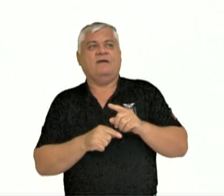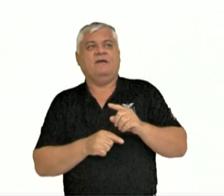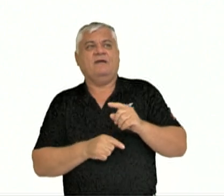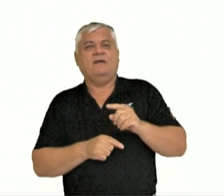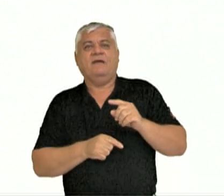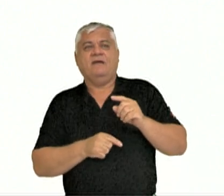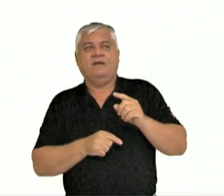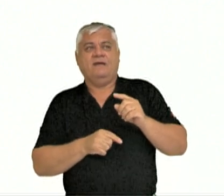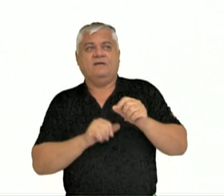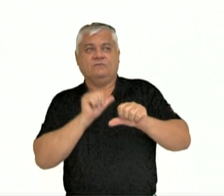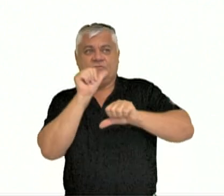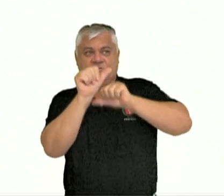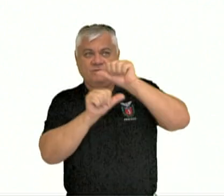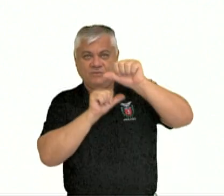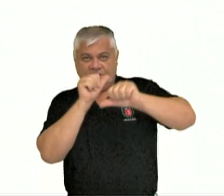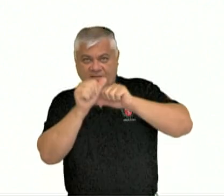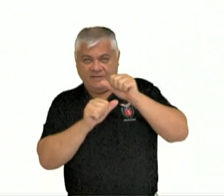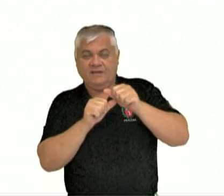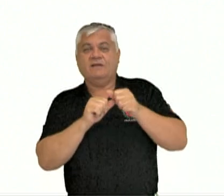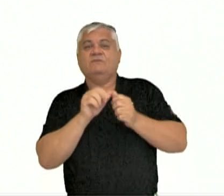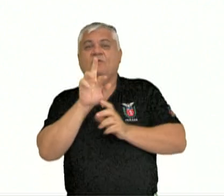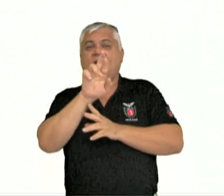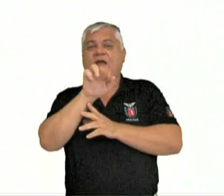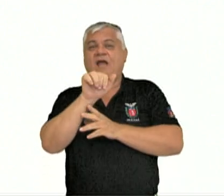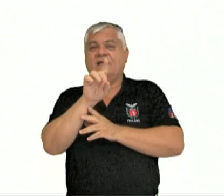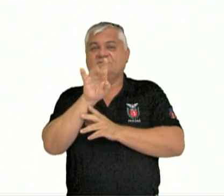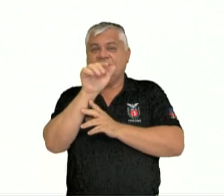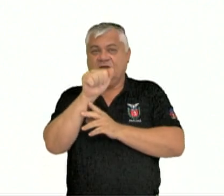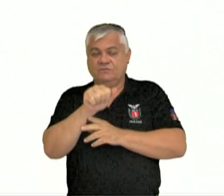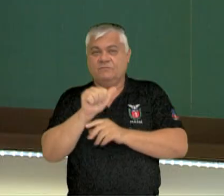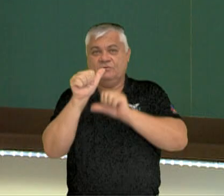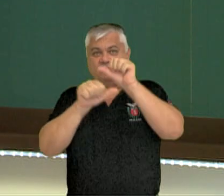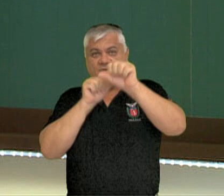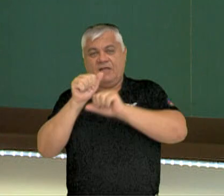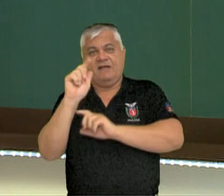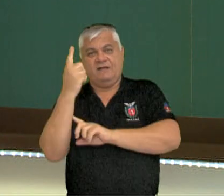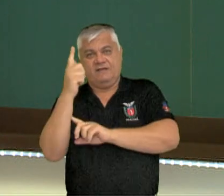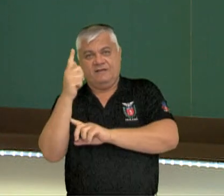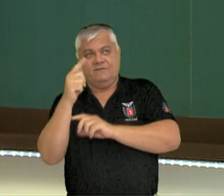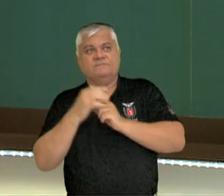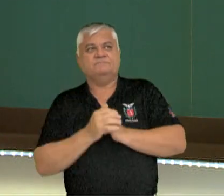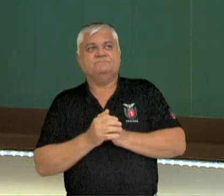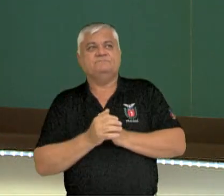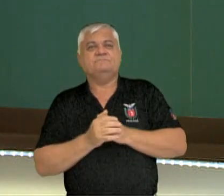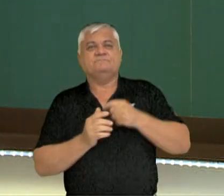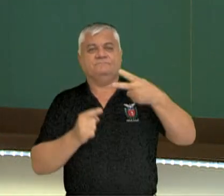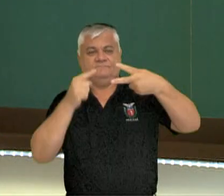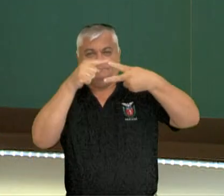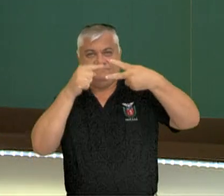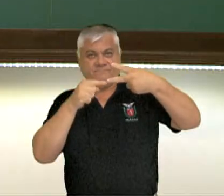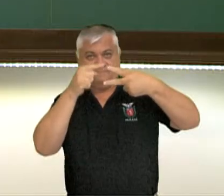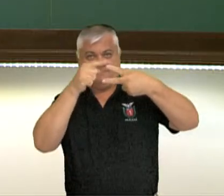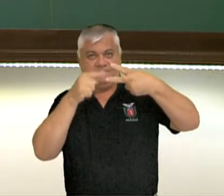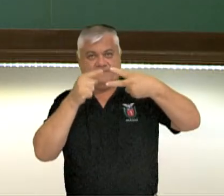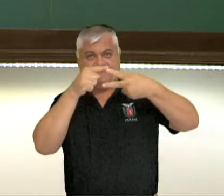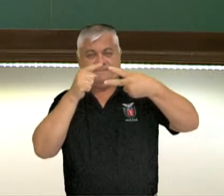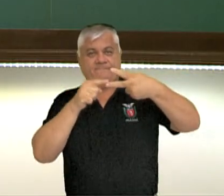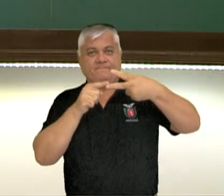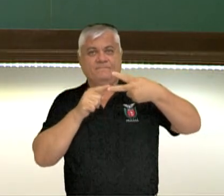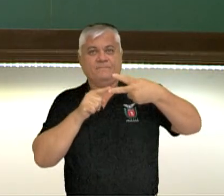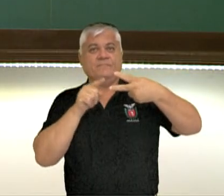vai fazer a transformação do radianos para graus. Então, duas questões